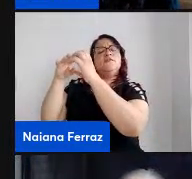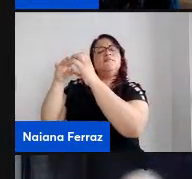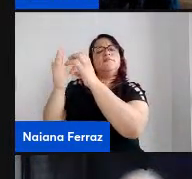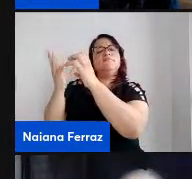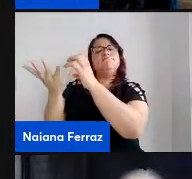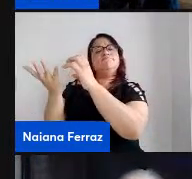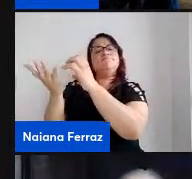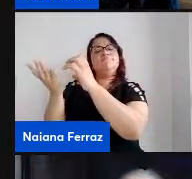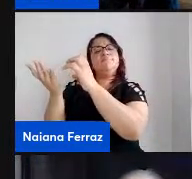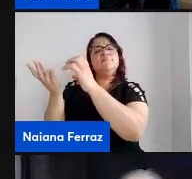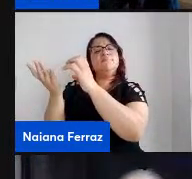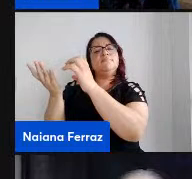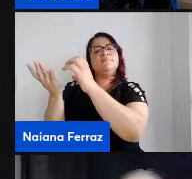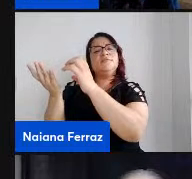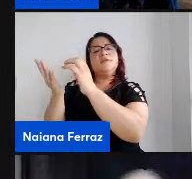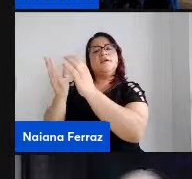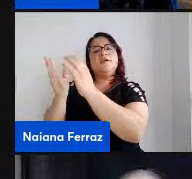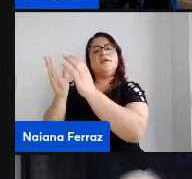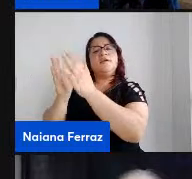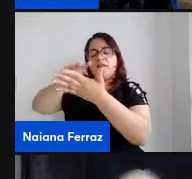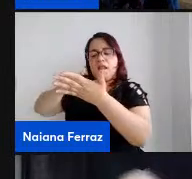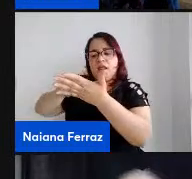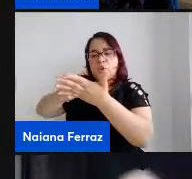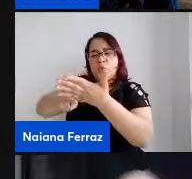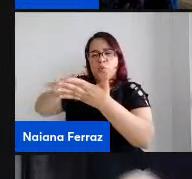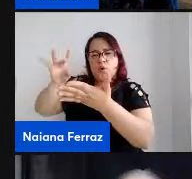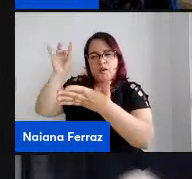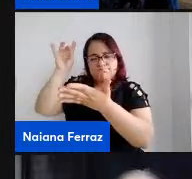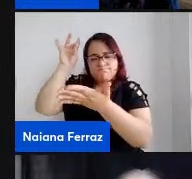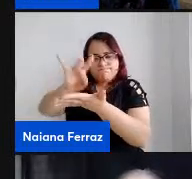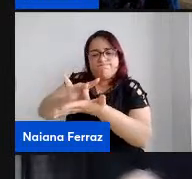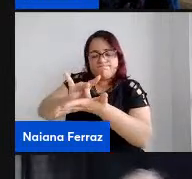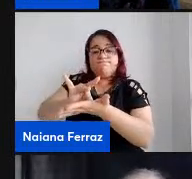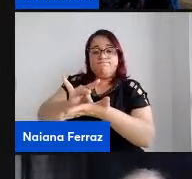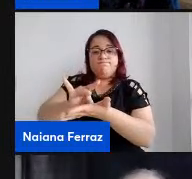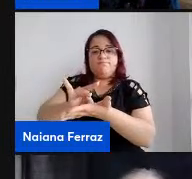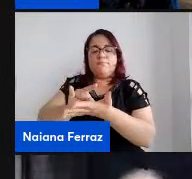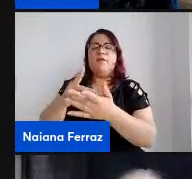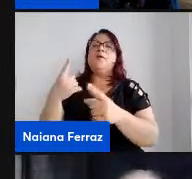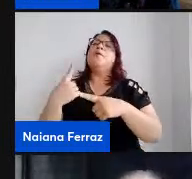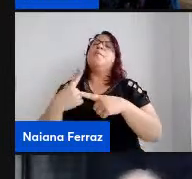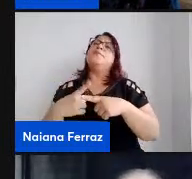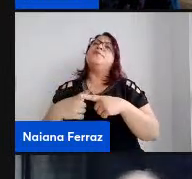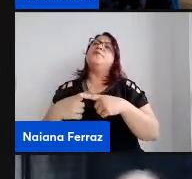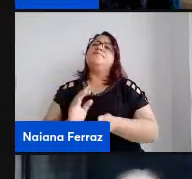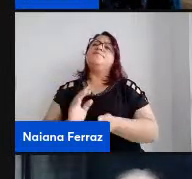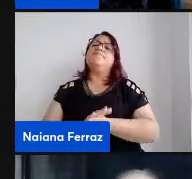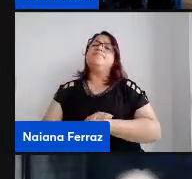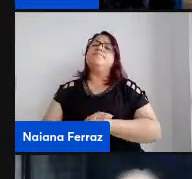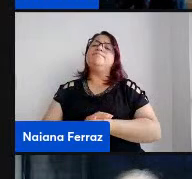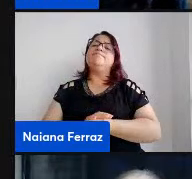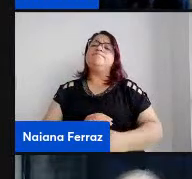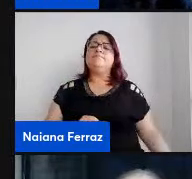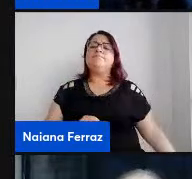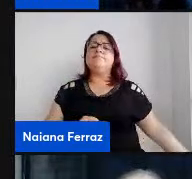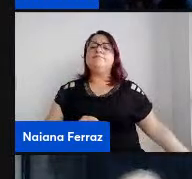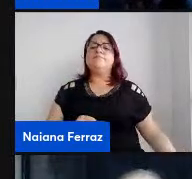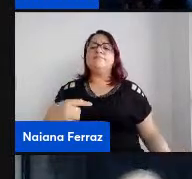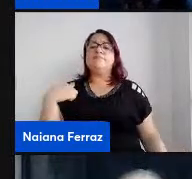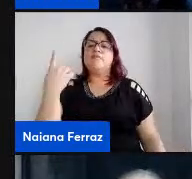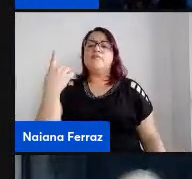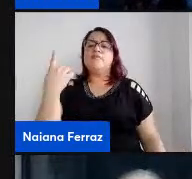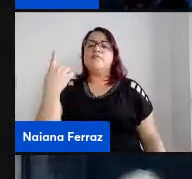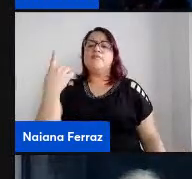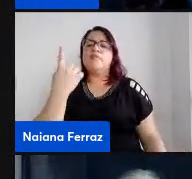da leitura especificamente, por quê? Porque nós temos, sim,